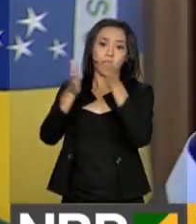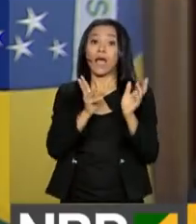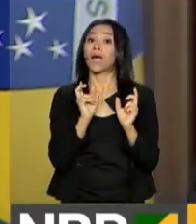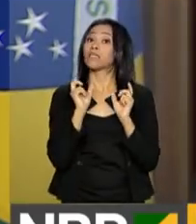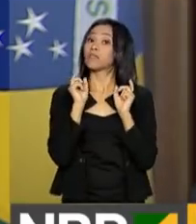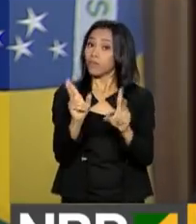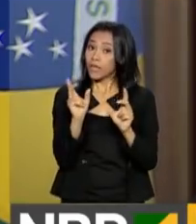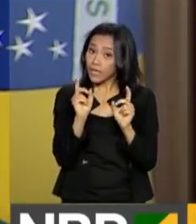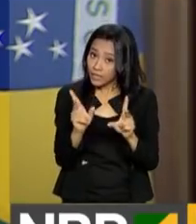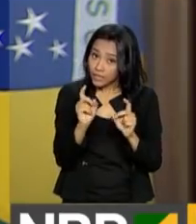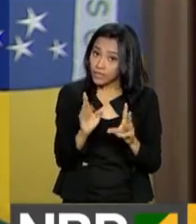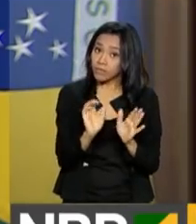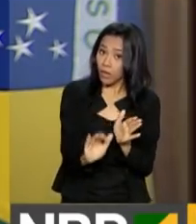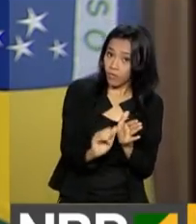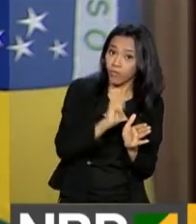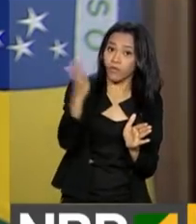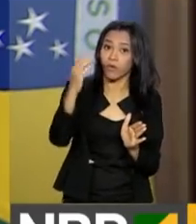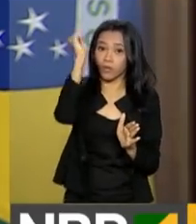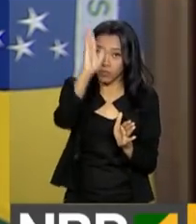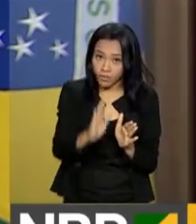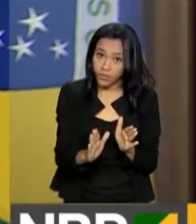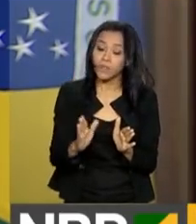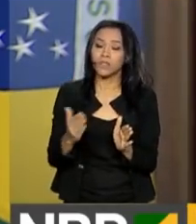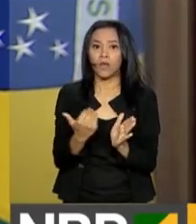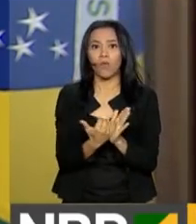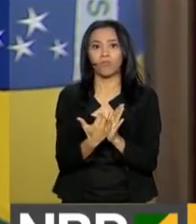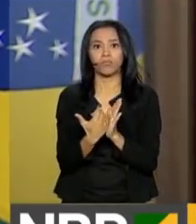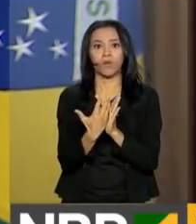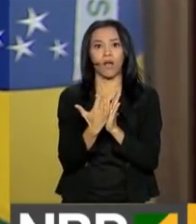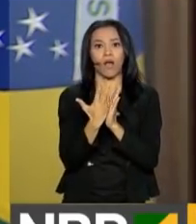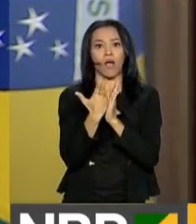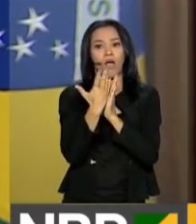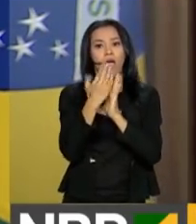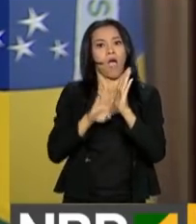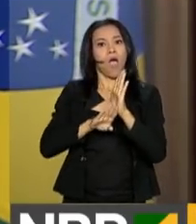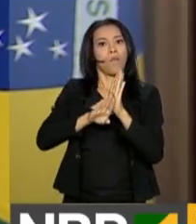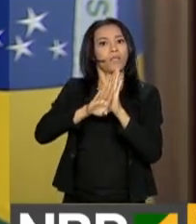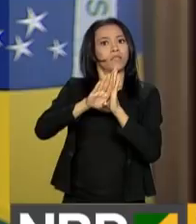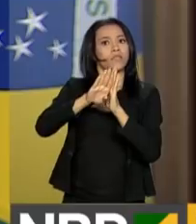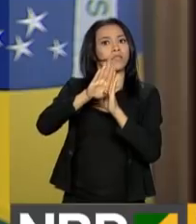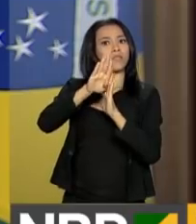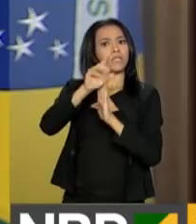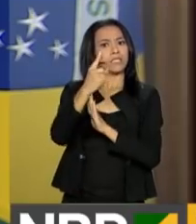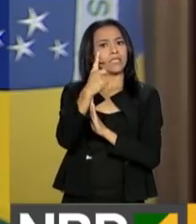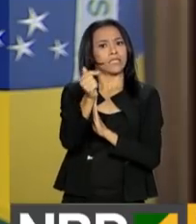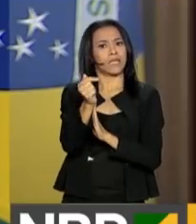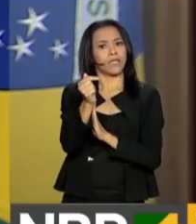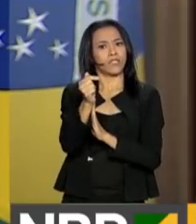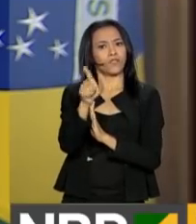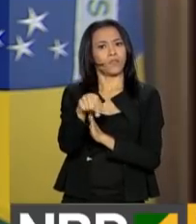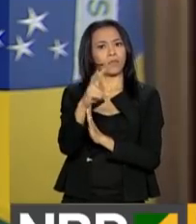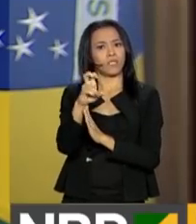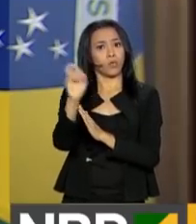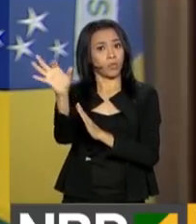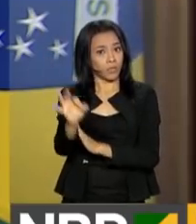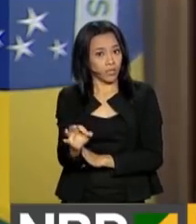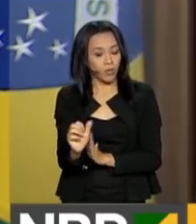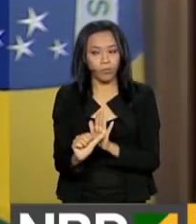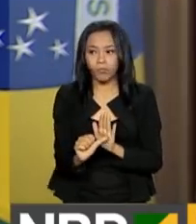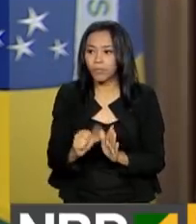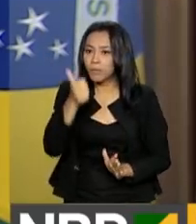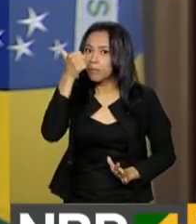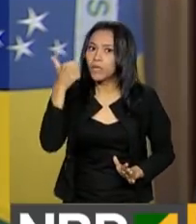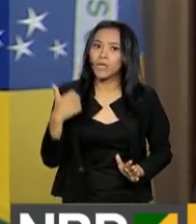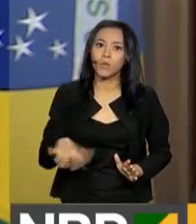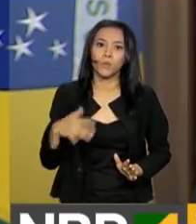naturalmente não é mais jorge estão crescendo e cresceram 17 e meio por cento o primeiro aumento nos